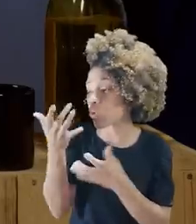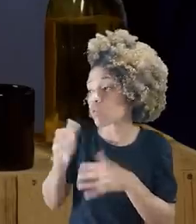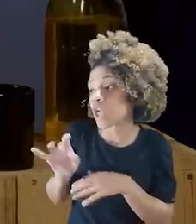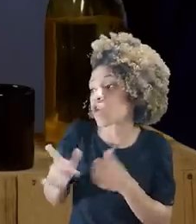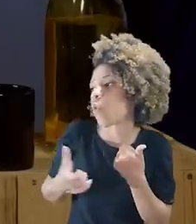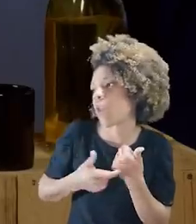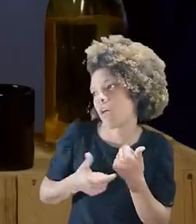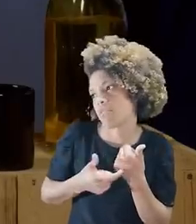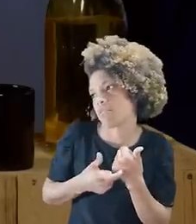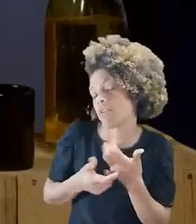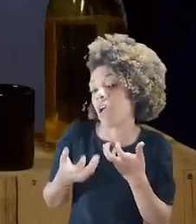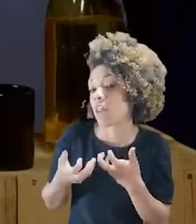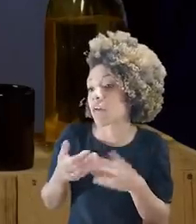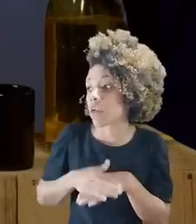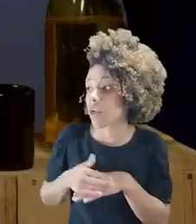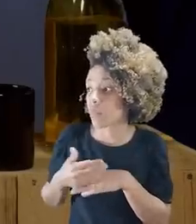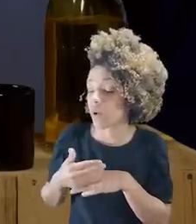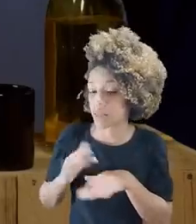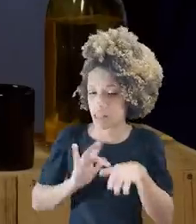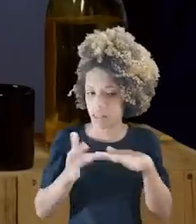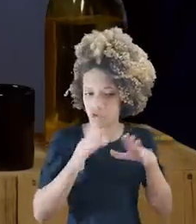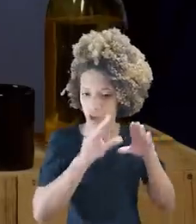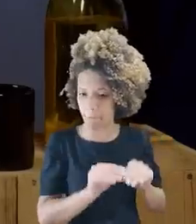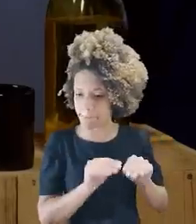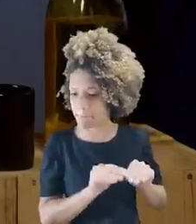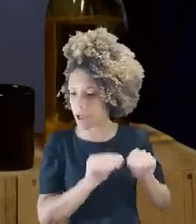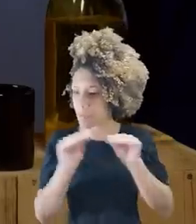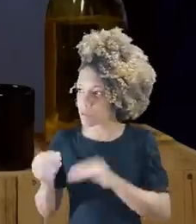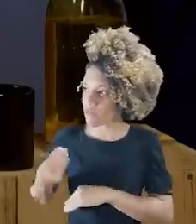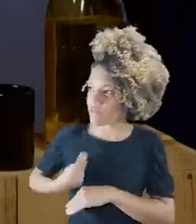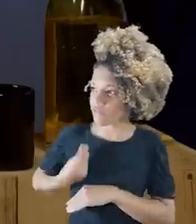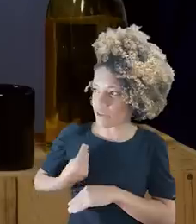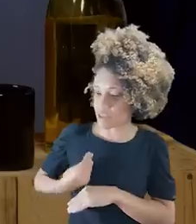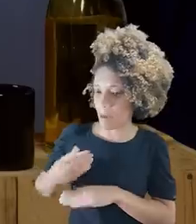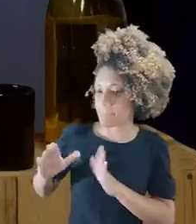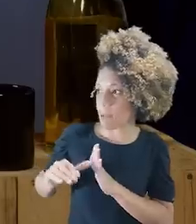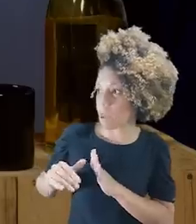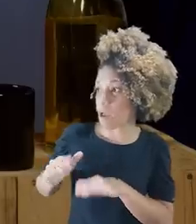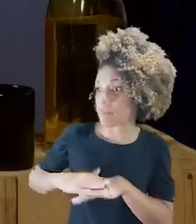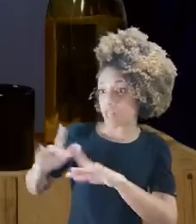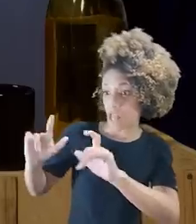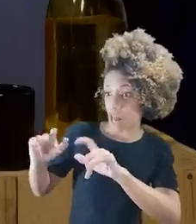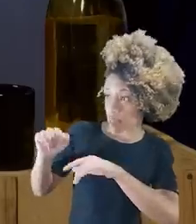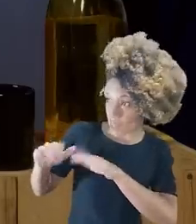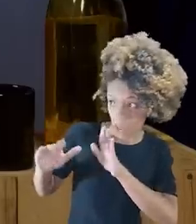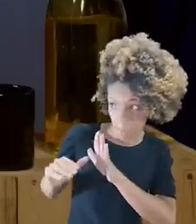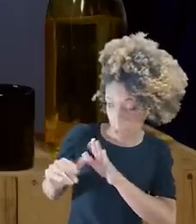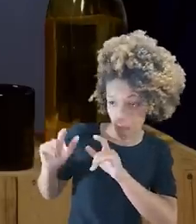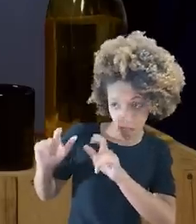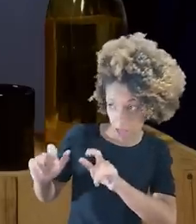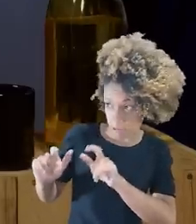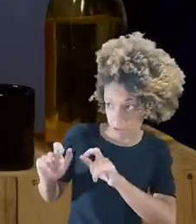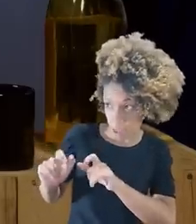like ela quer quando ela sai ali das redes sociais ela quer ir PR PR aquela praia para fazer foto naquela praia selfie onde